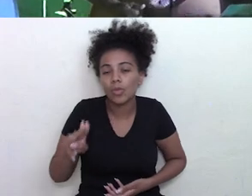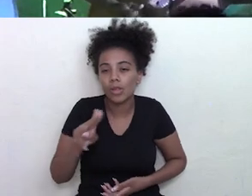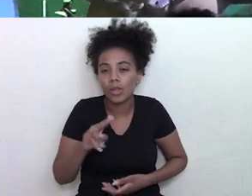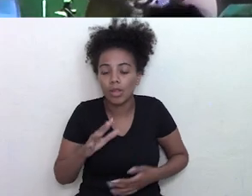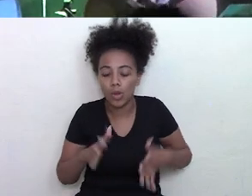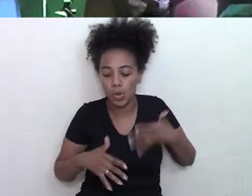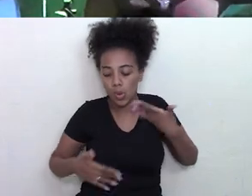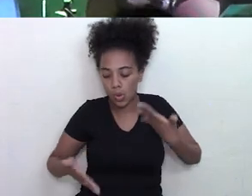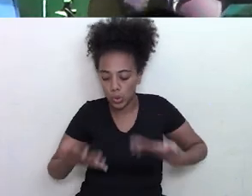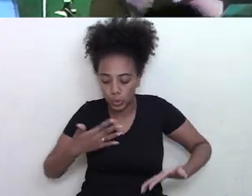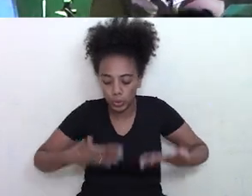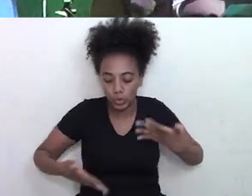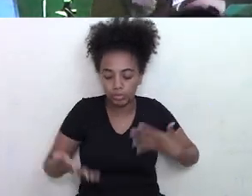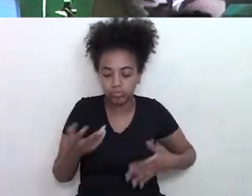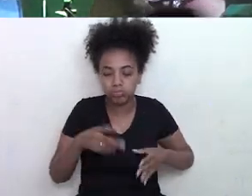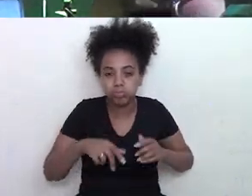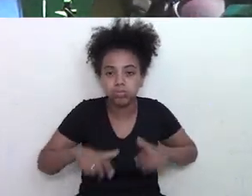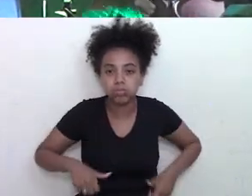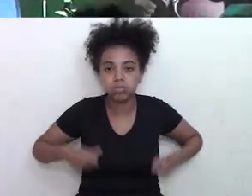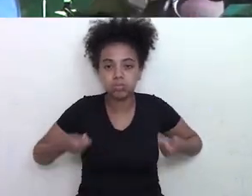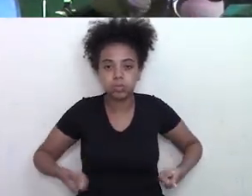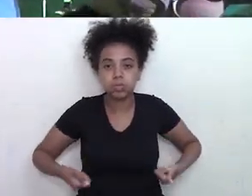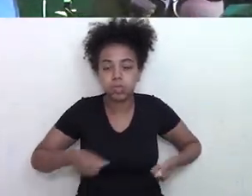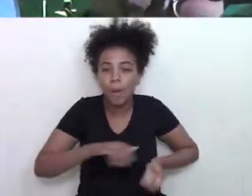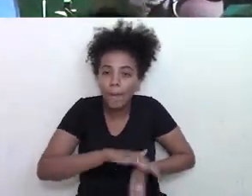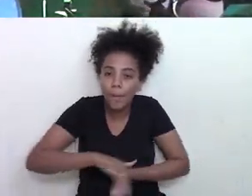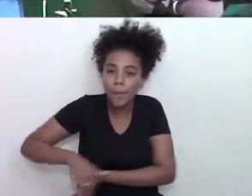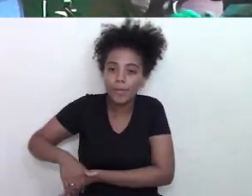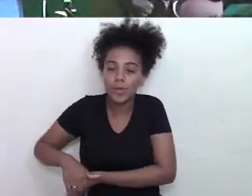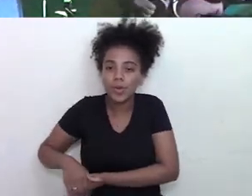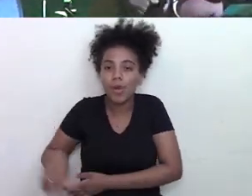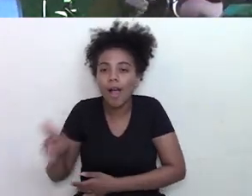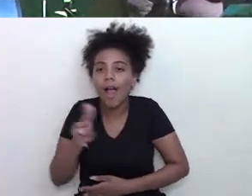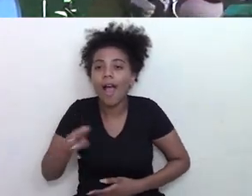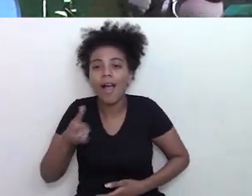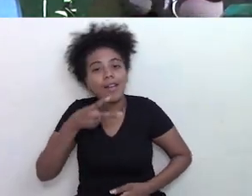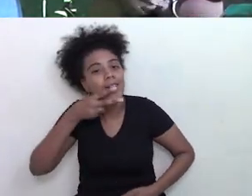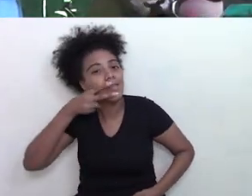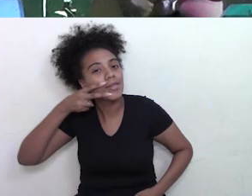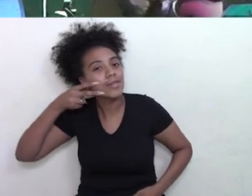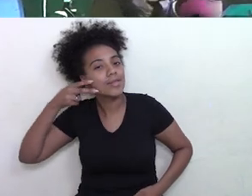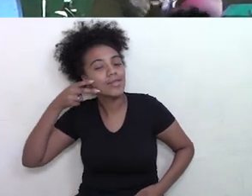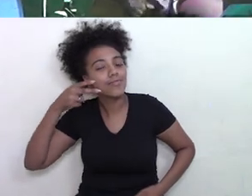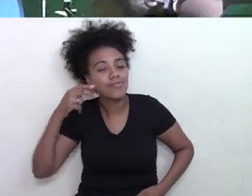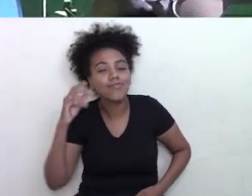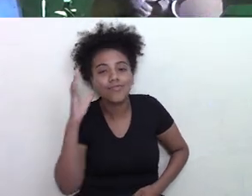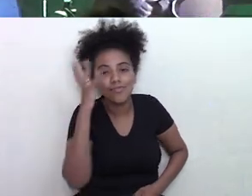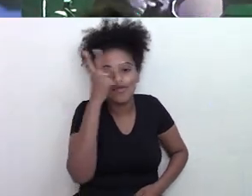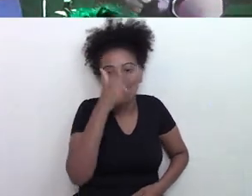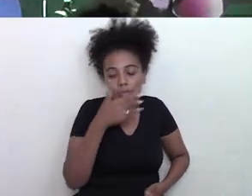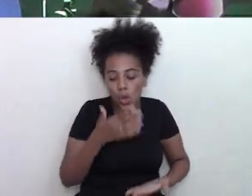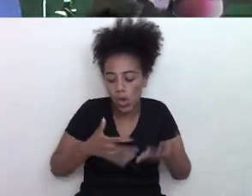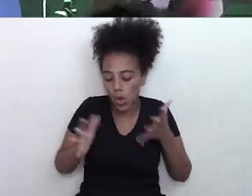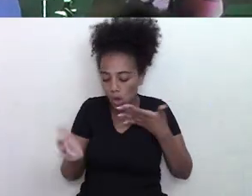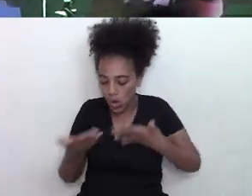tão sensual. Tira a calça de volta, o fio dental. Morena, você é tão